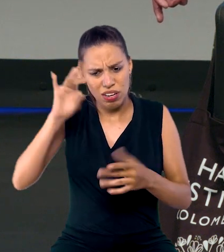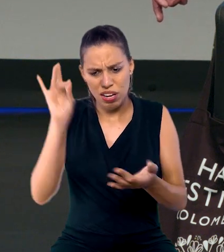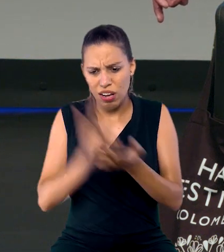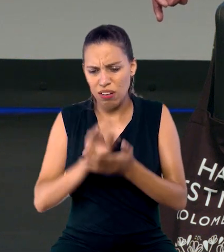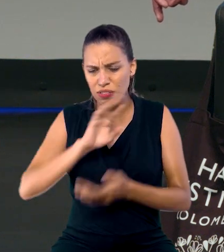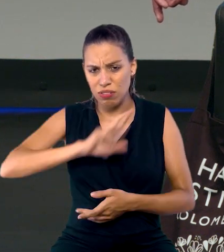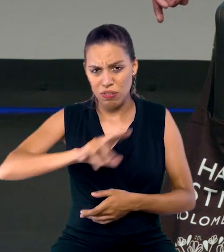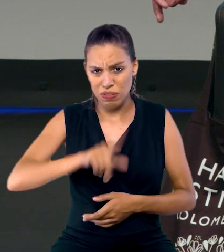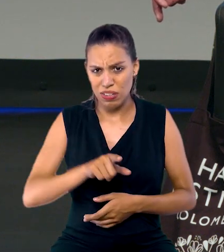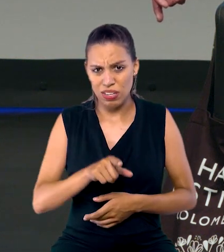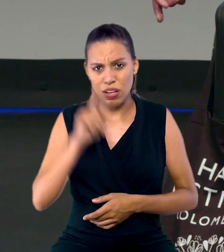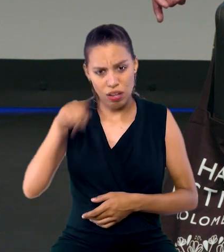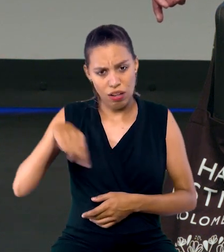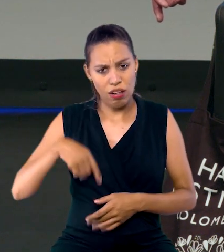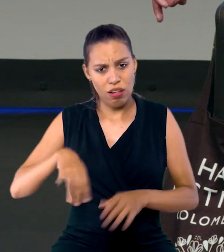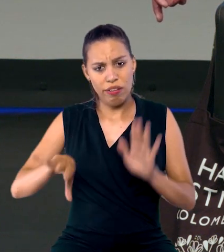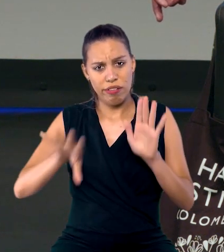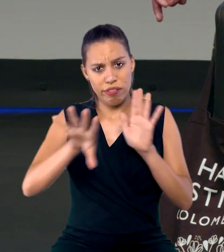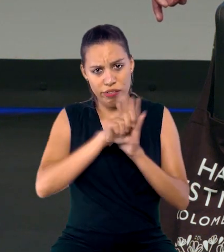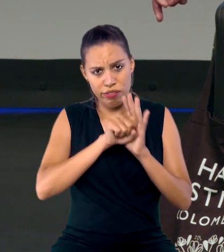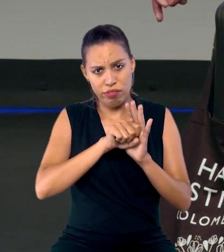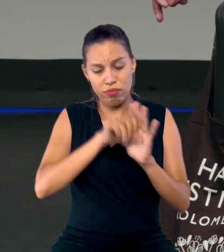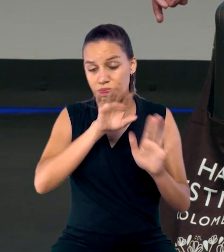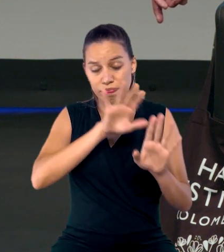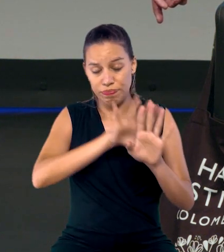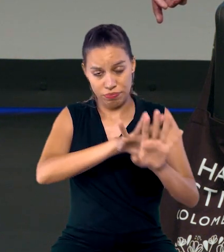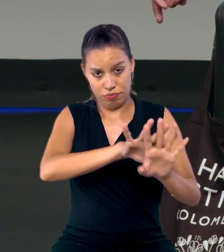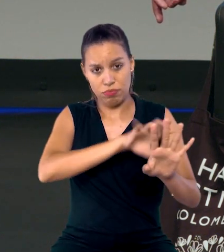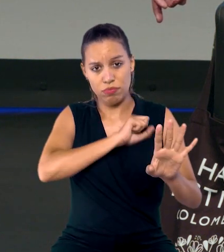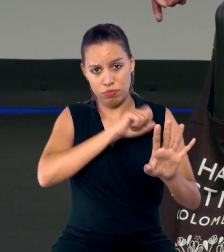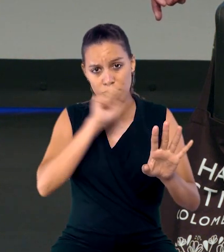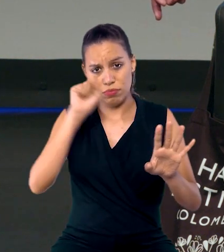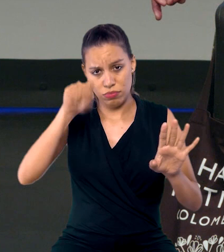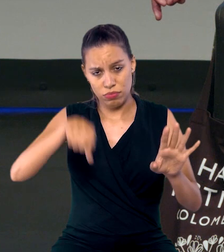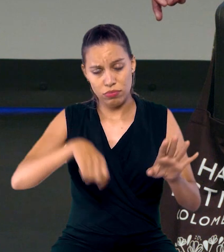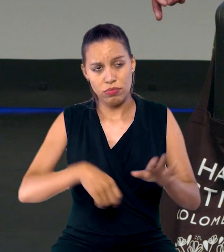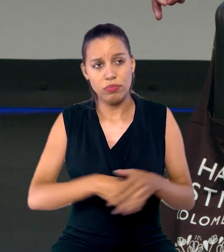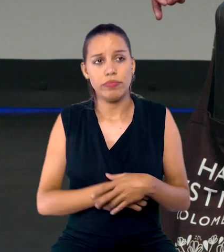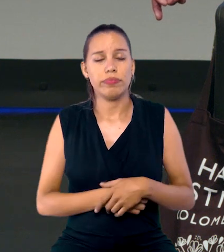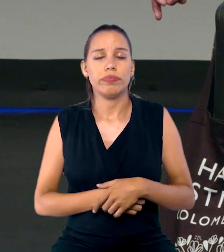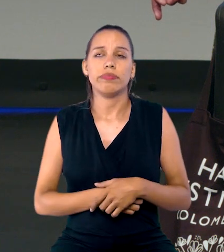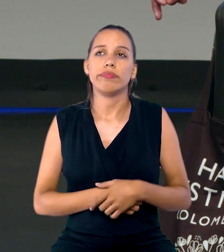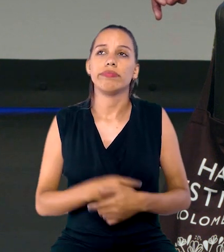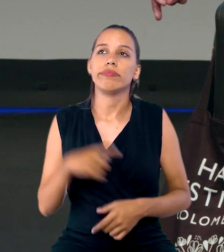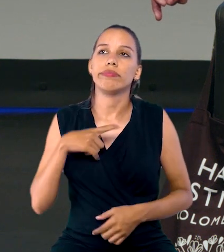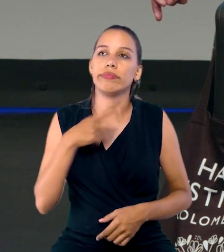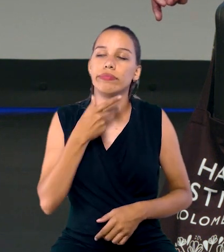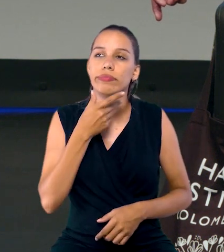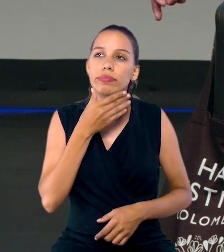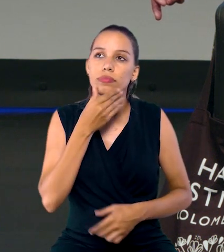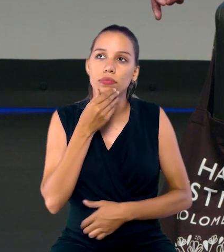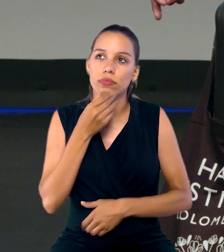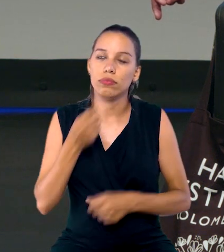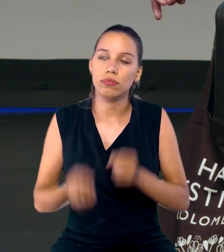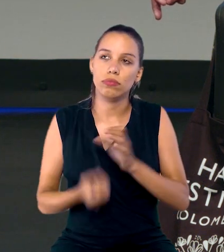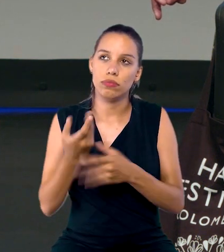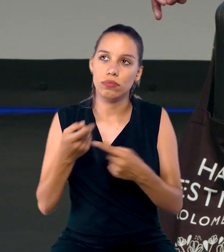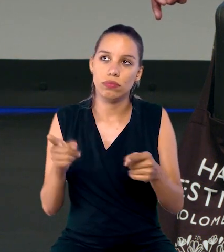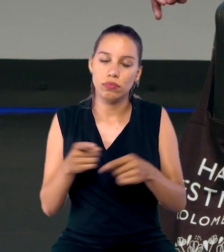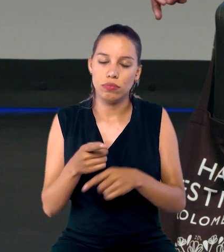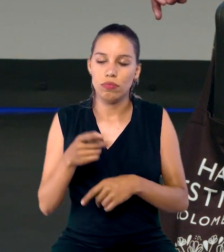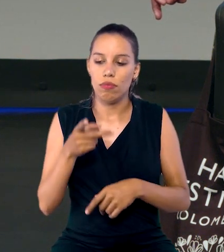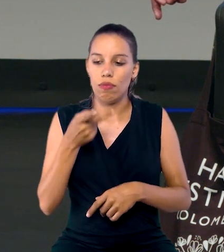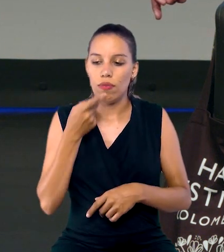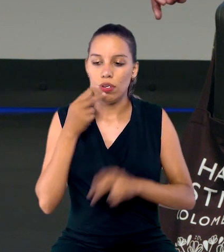né? E até lembro de uma música de um compositor que eu gosto muito, o François Moulek, que tem uma música